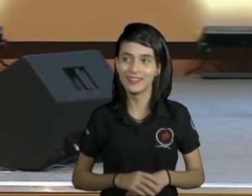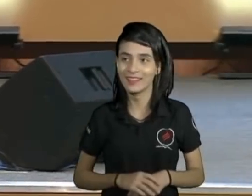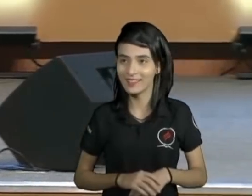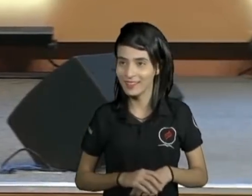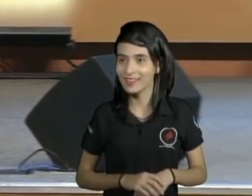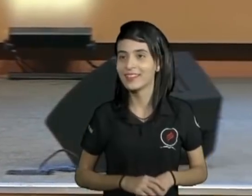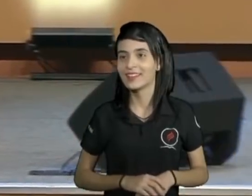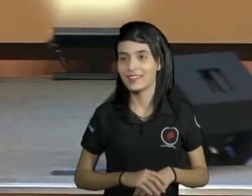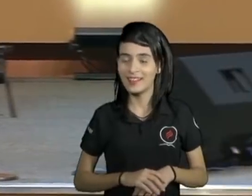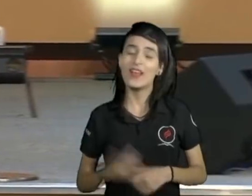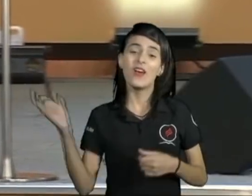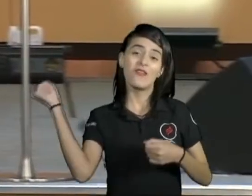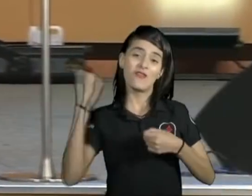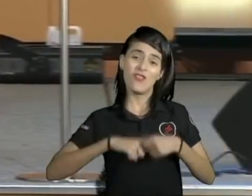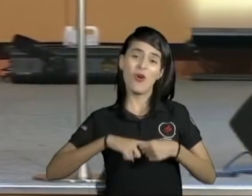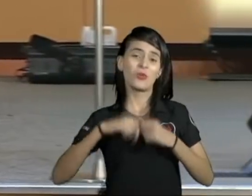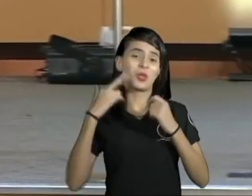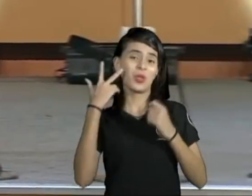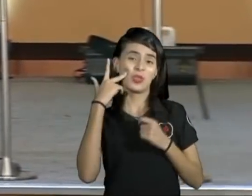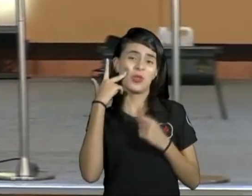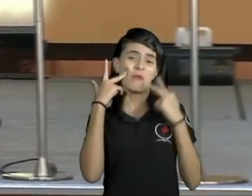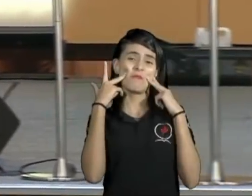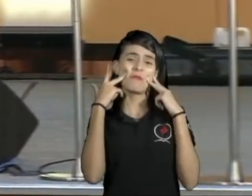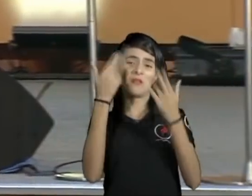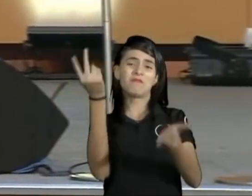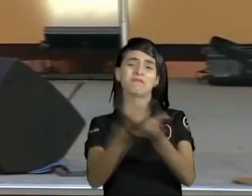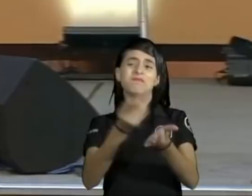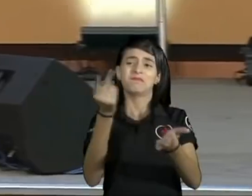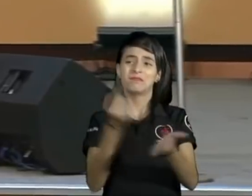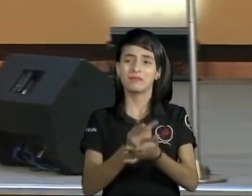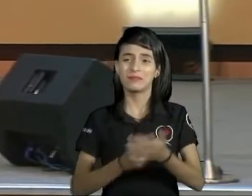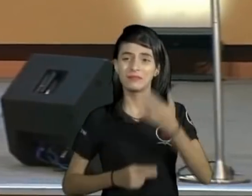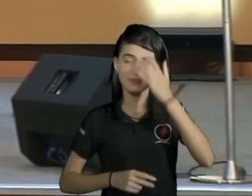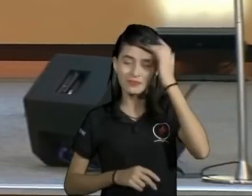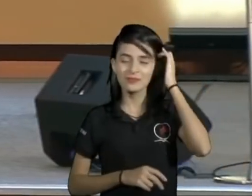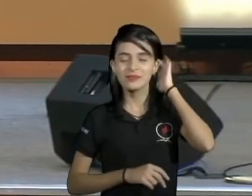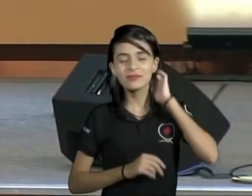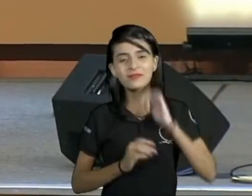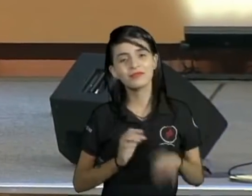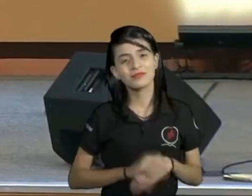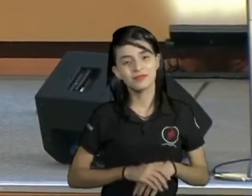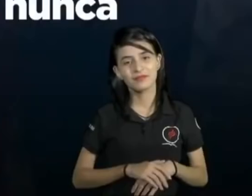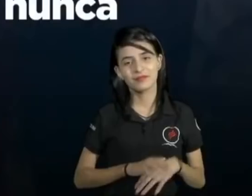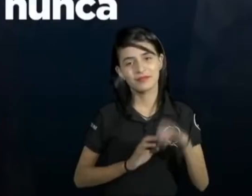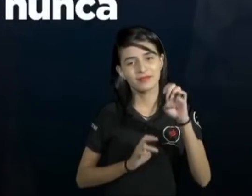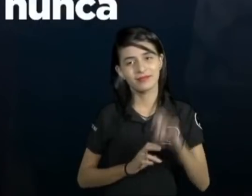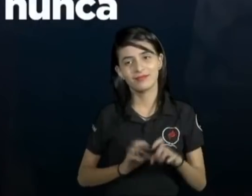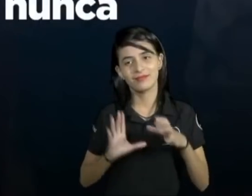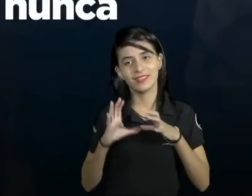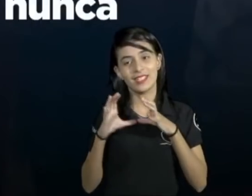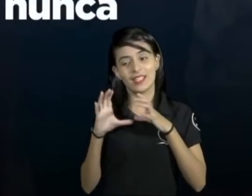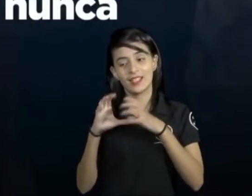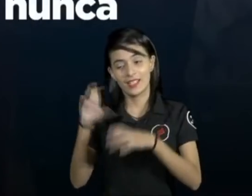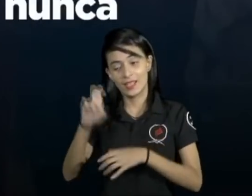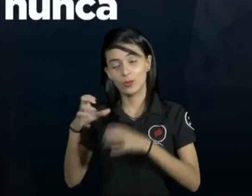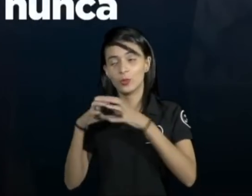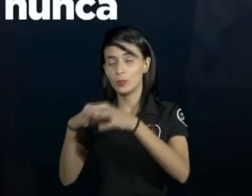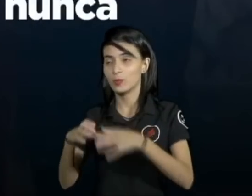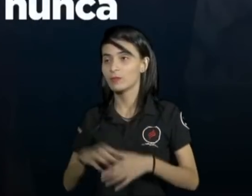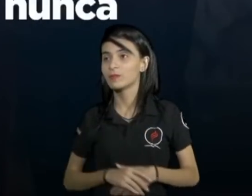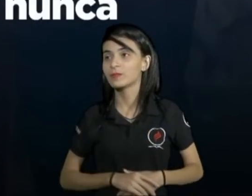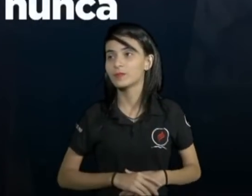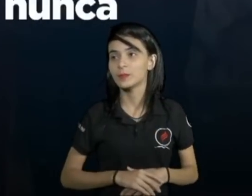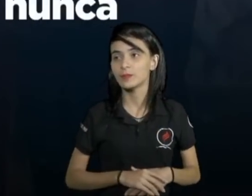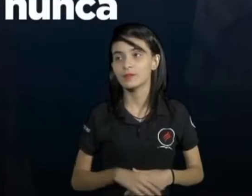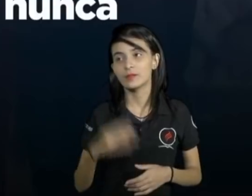volta aquilo que sempre foi e agora o quinto grupo uai Ah